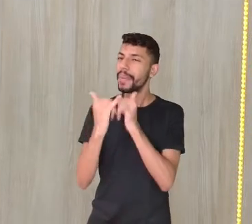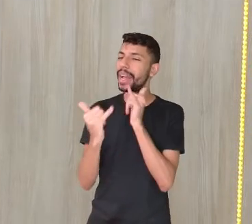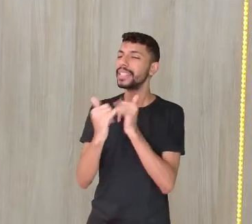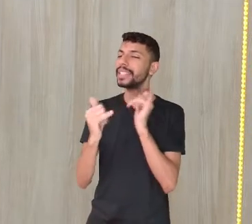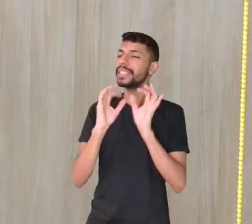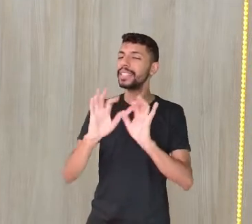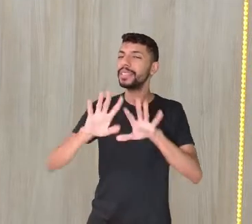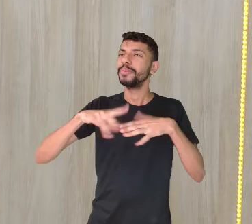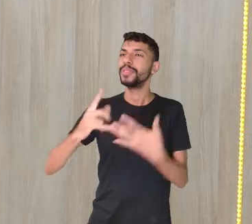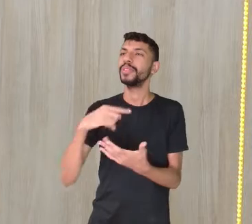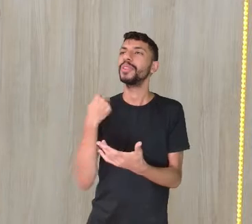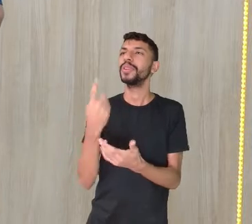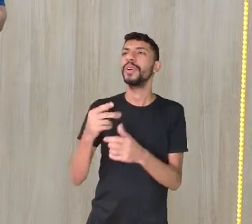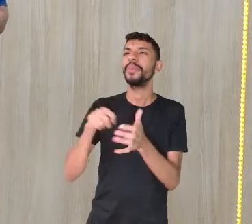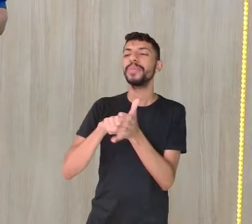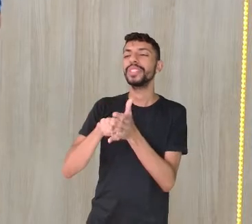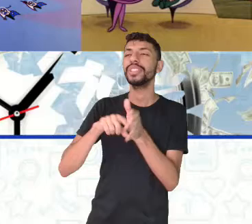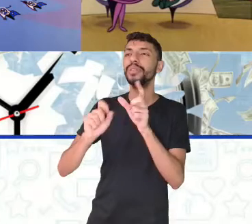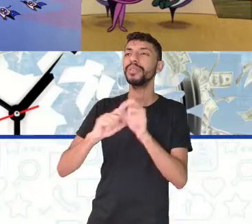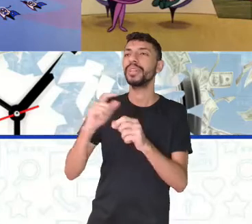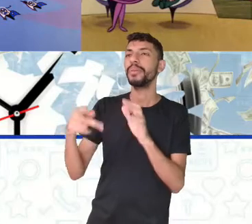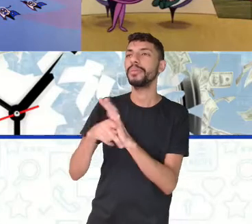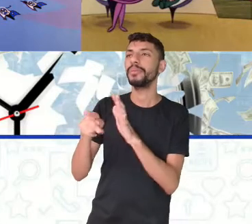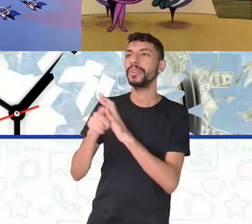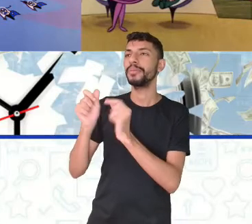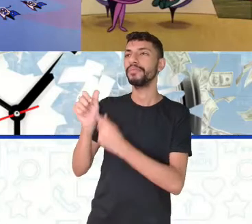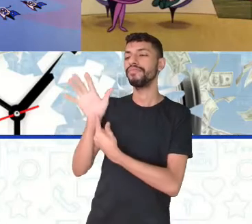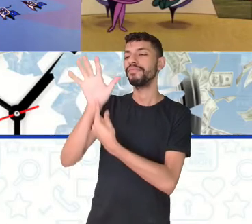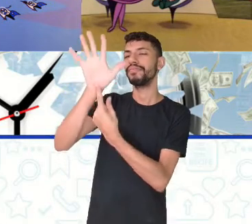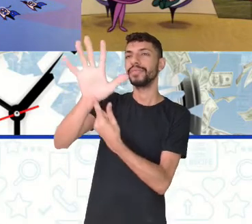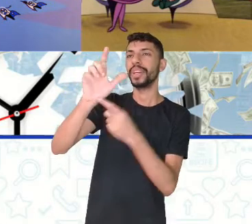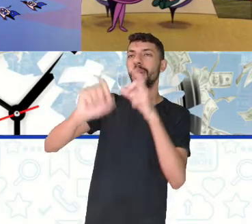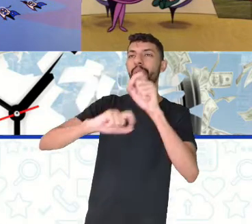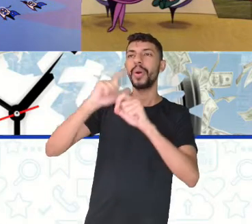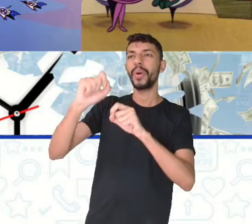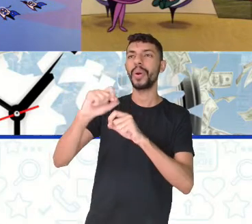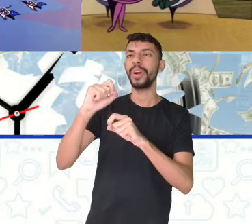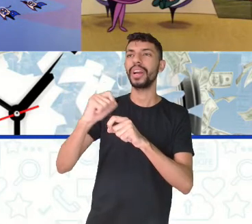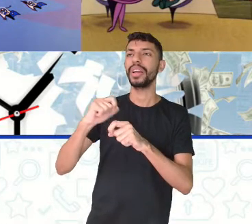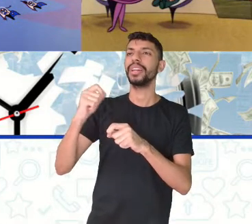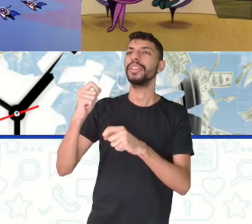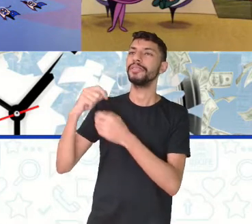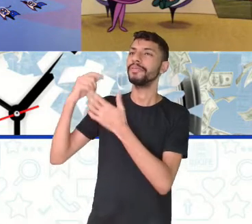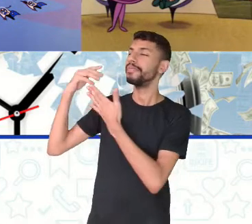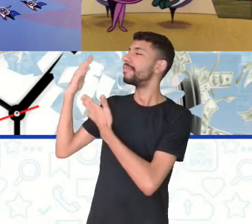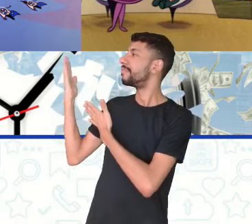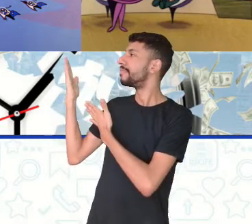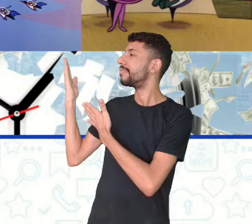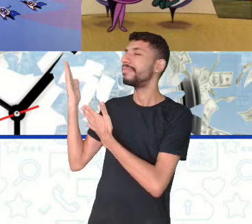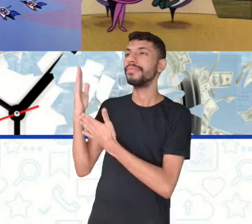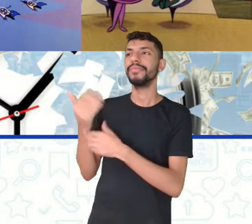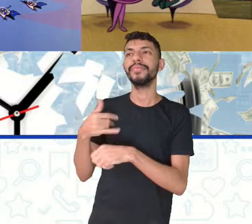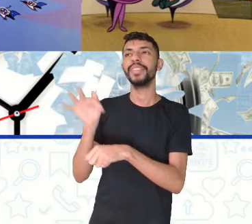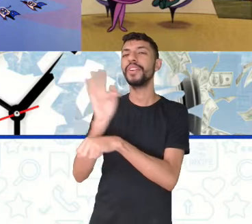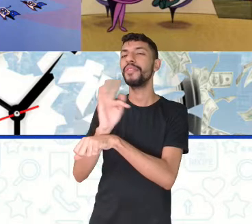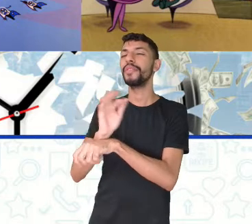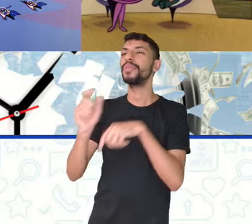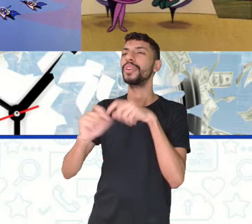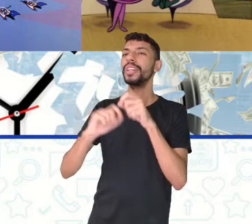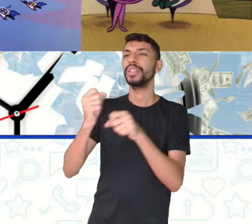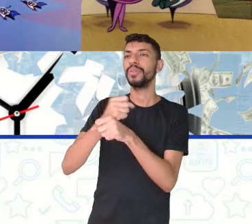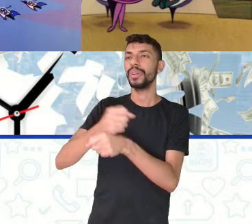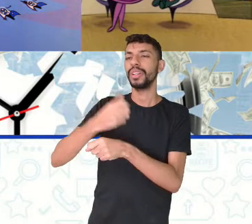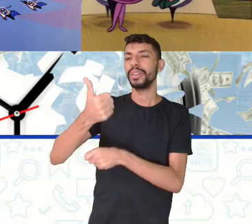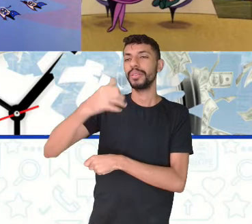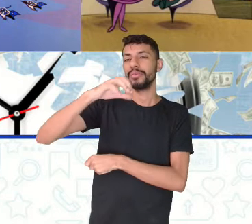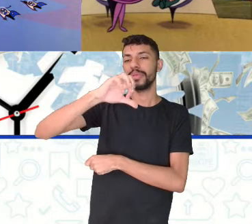né, que para o lançamento desse filme, né, desses episódios, foi em